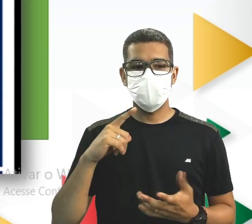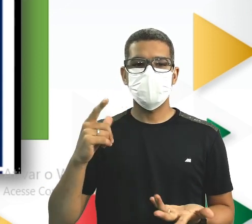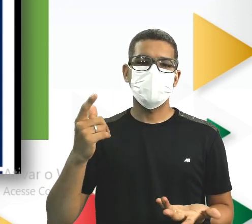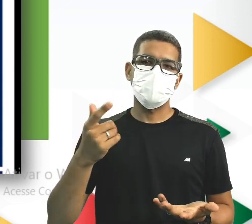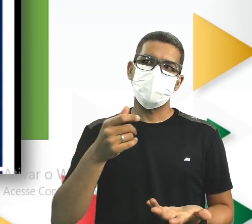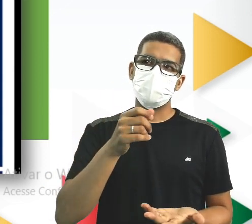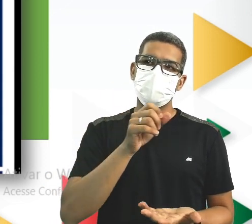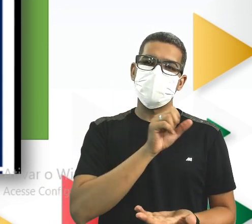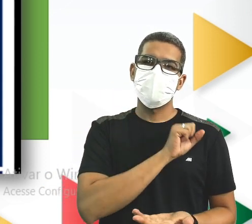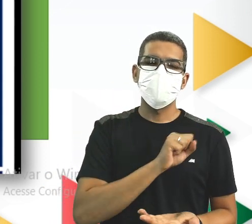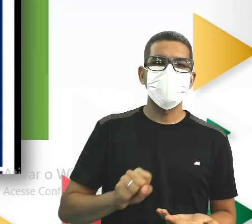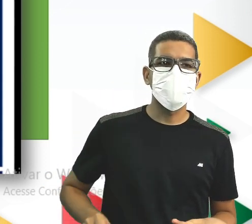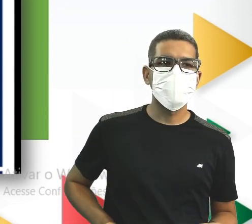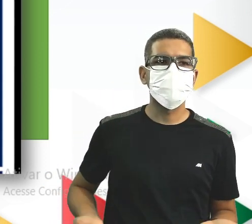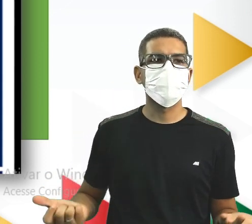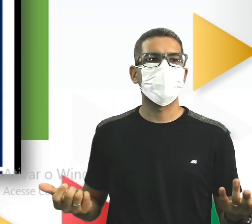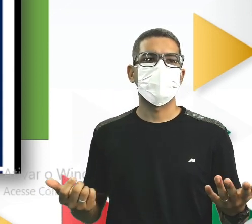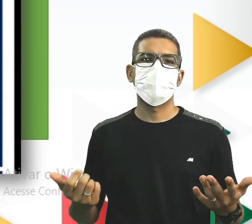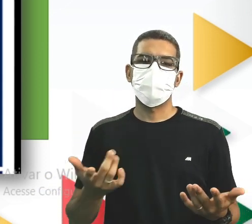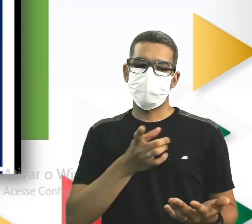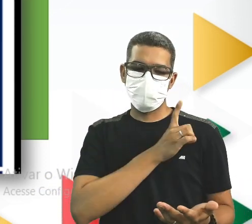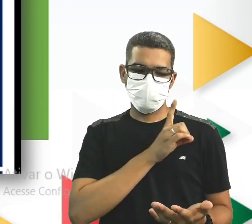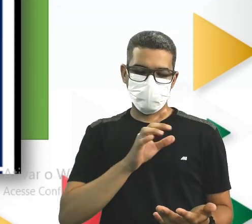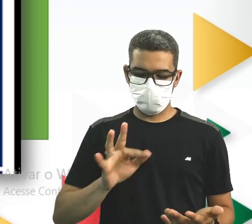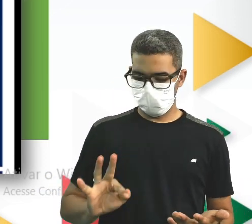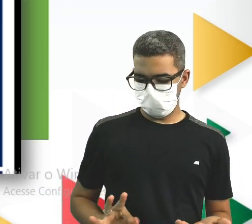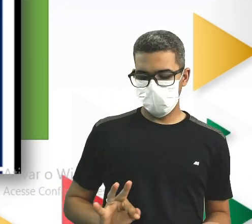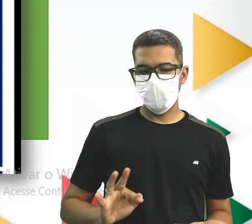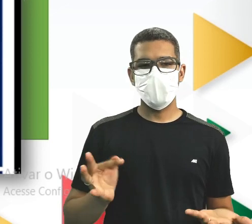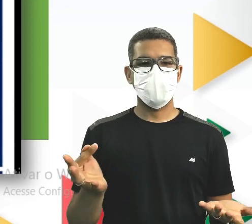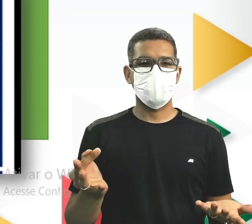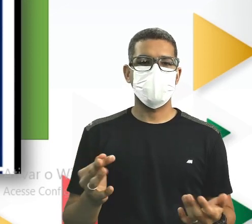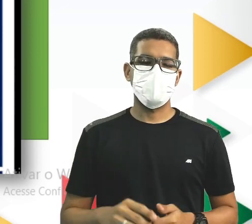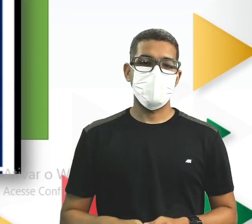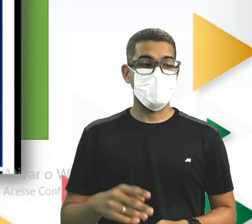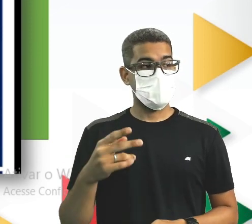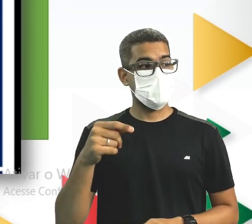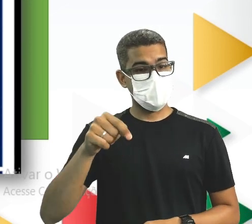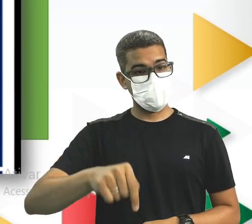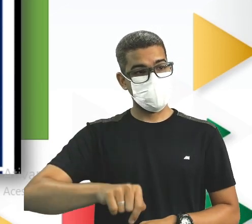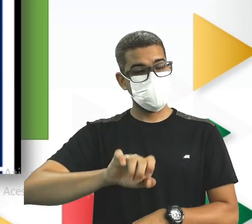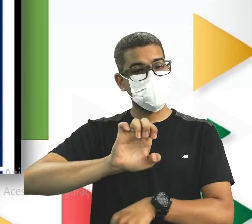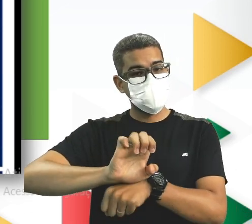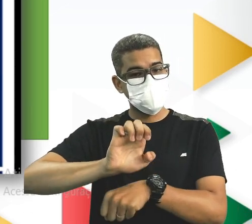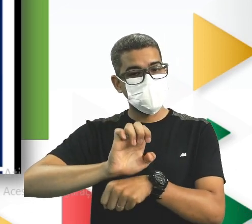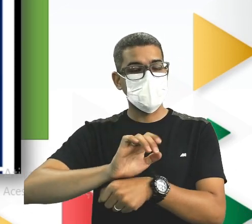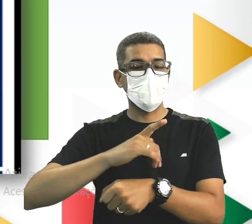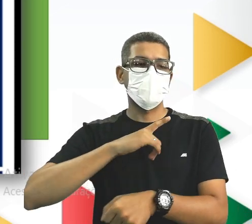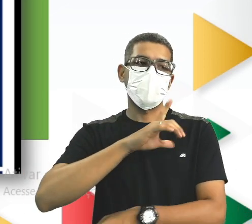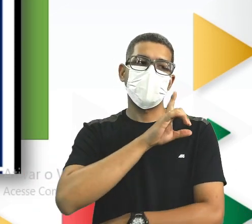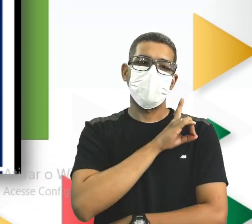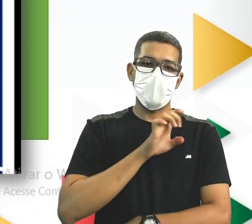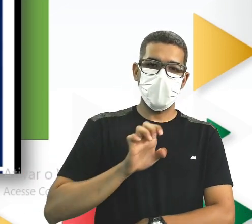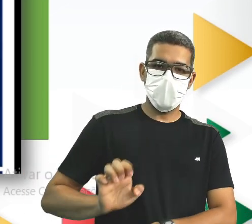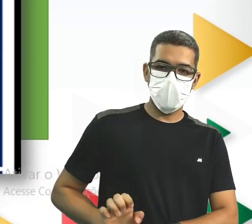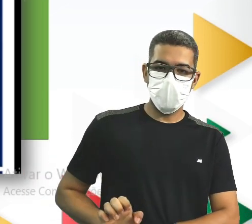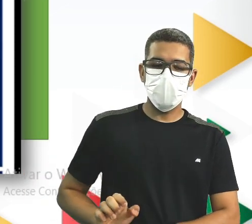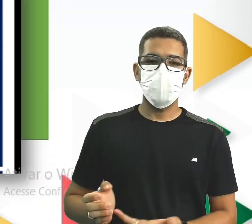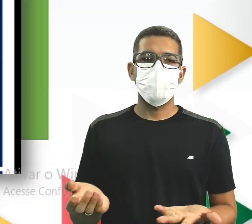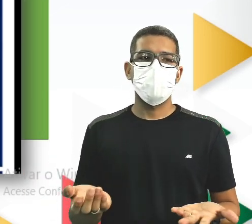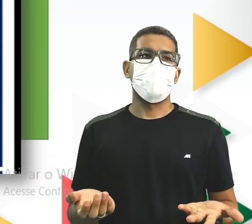senadores, são os deputados federais. No estado, vai ser os deputados